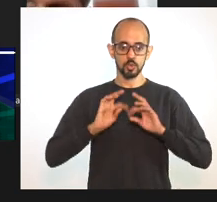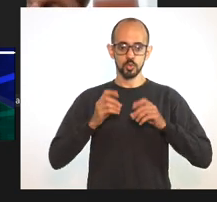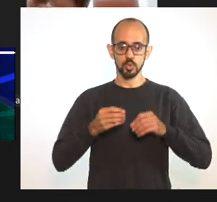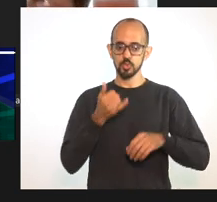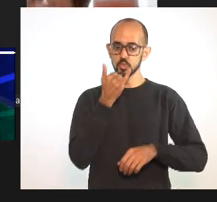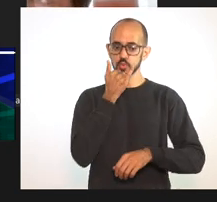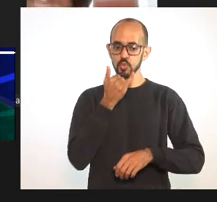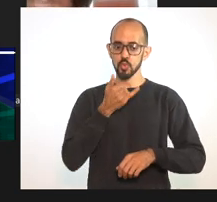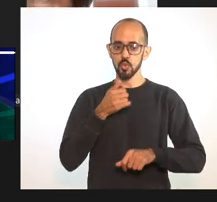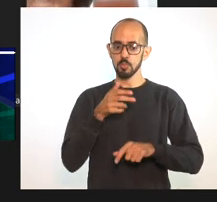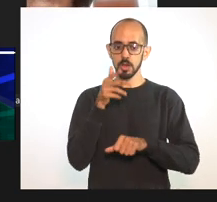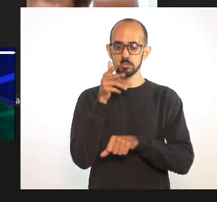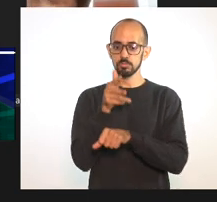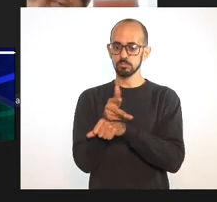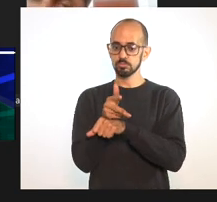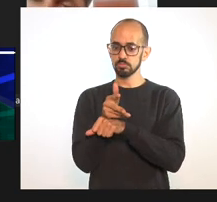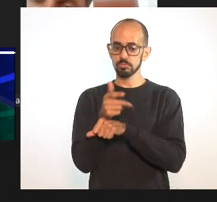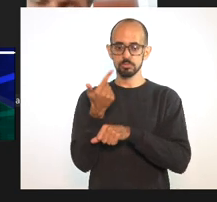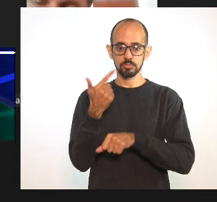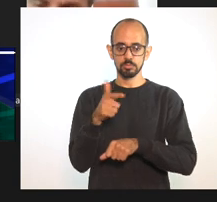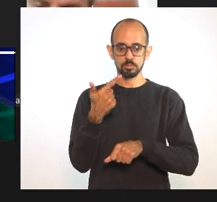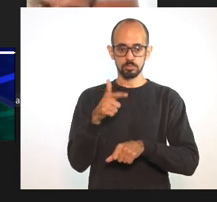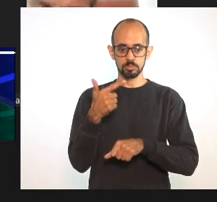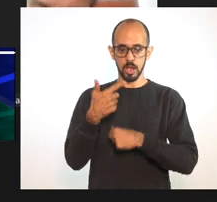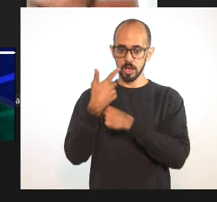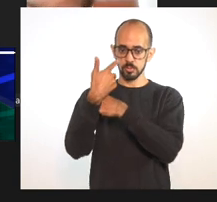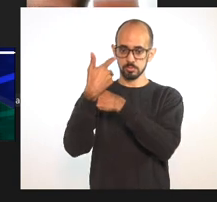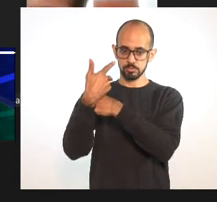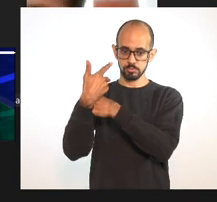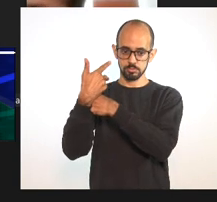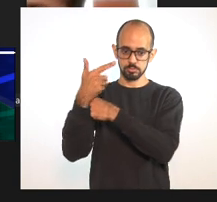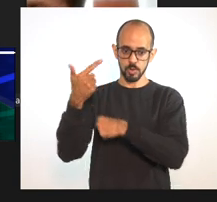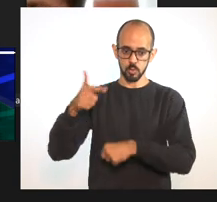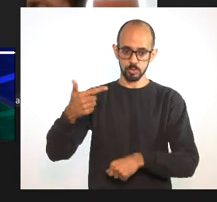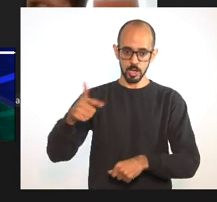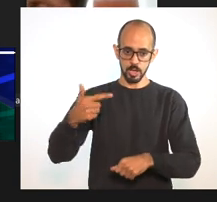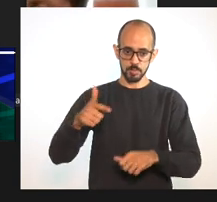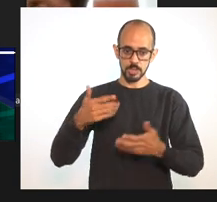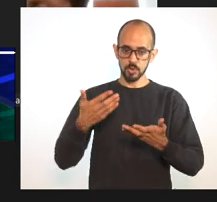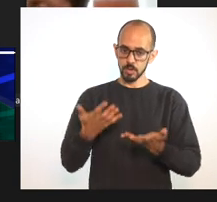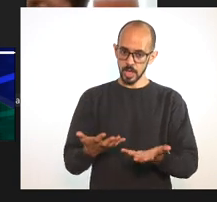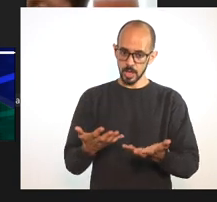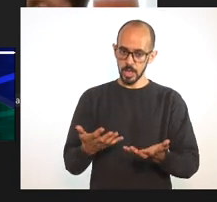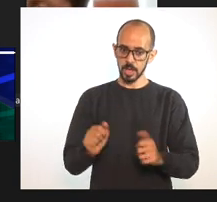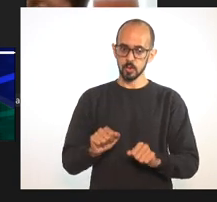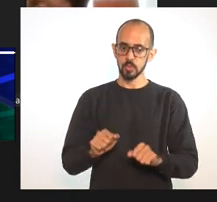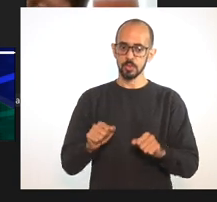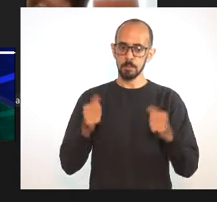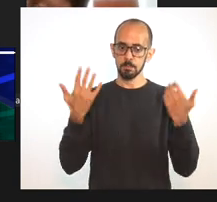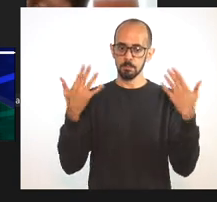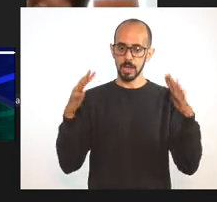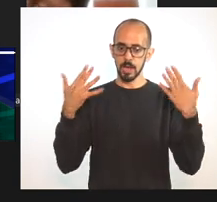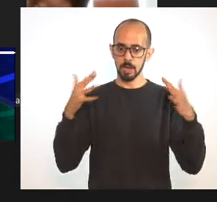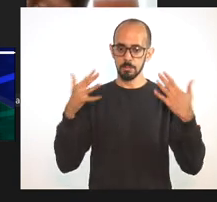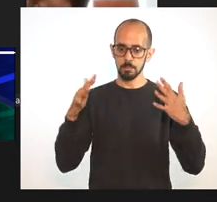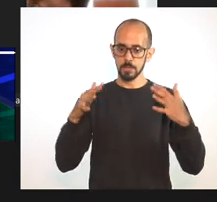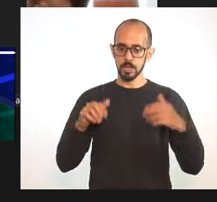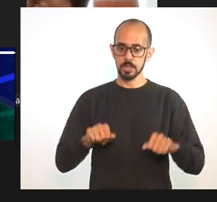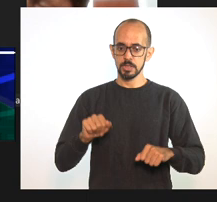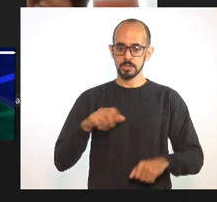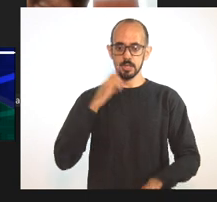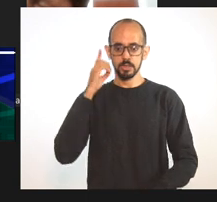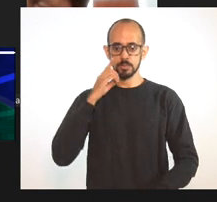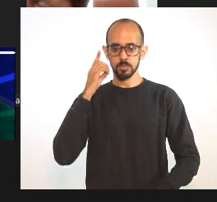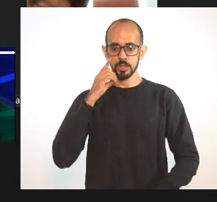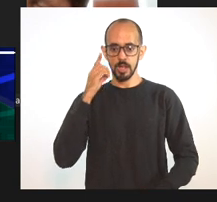agora, mas quero elogiar o projeto da deputada Zeidan, que estabelece diretrizes para o atendimento às